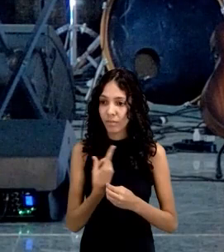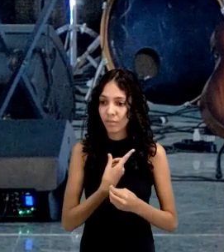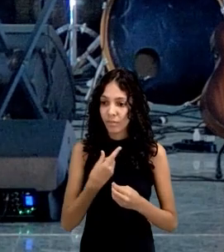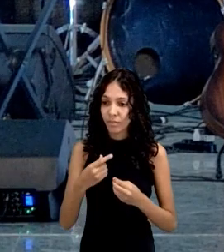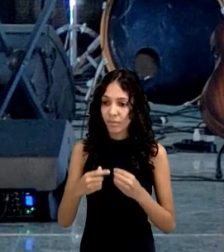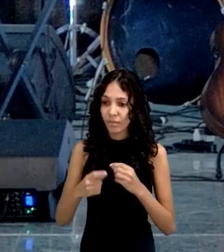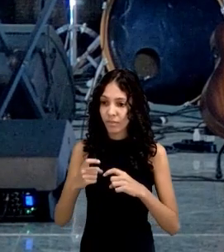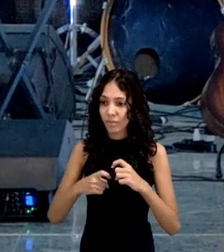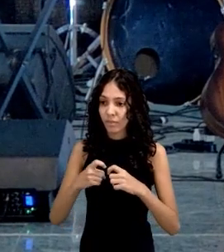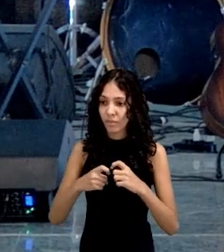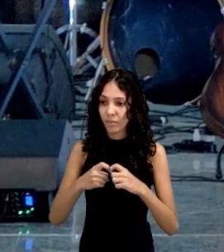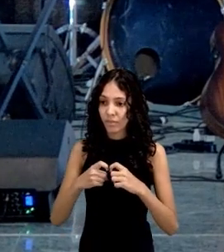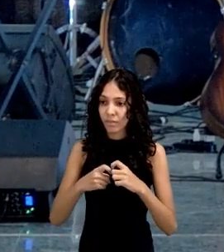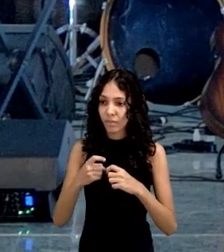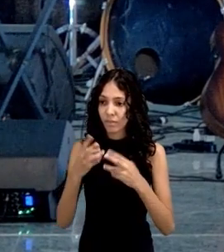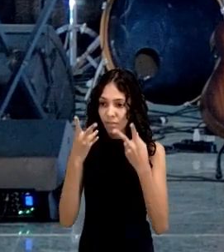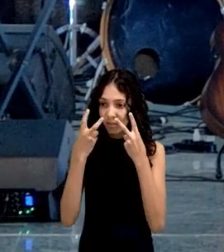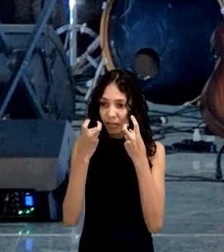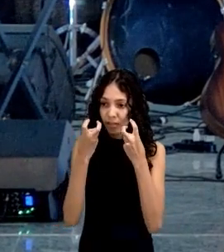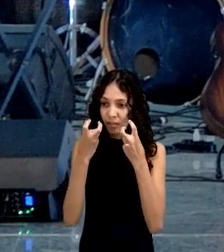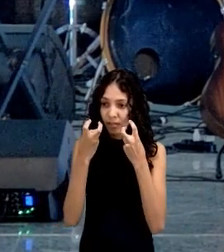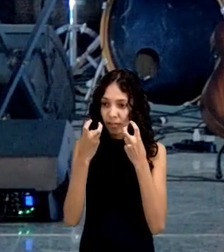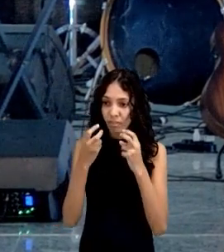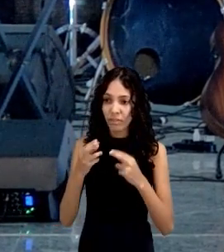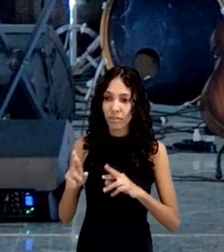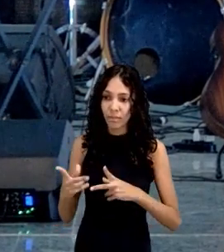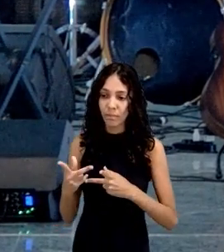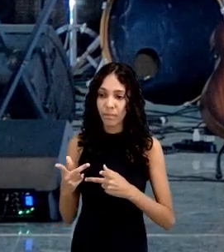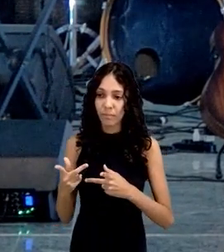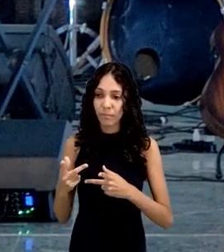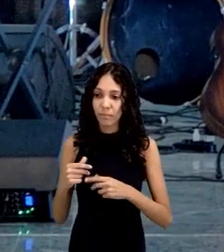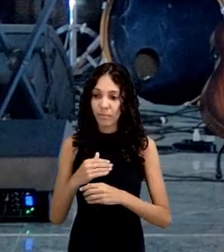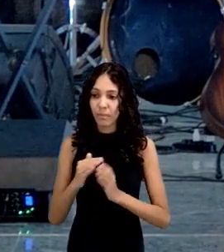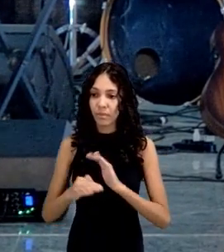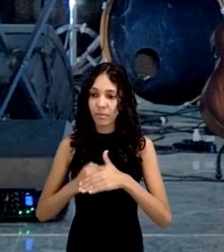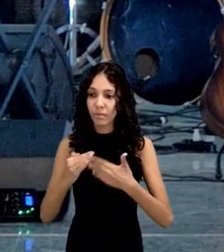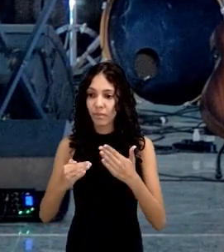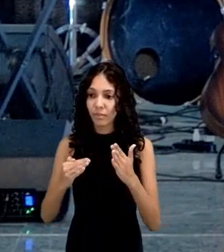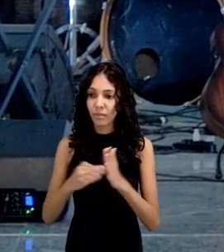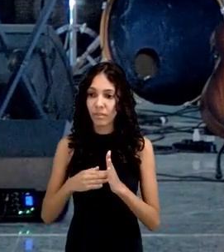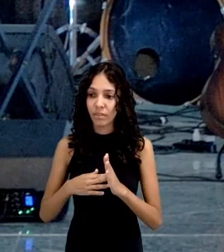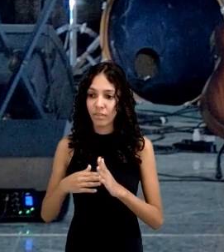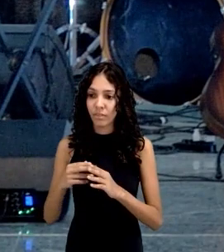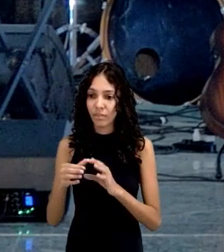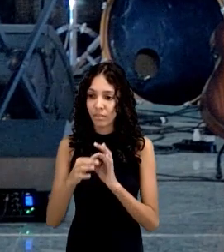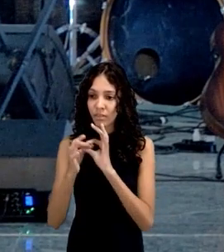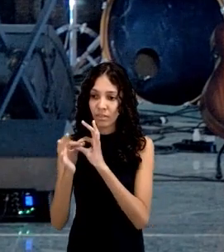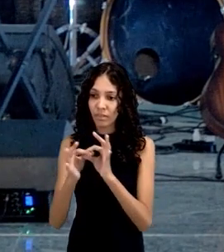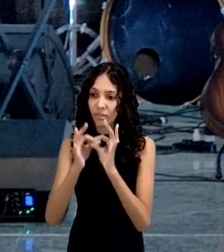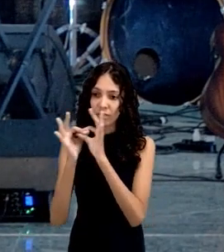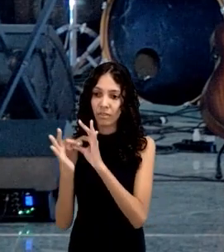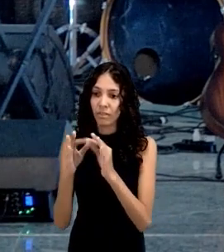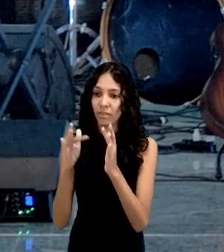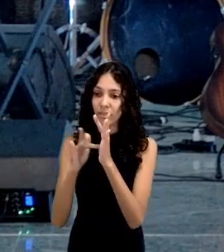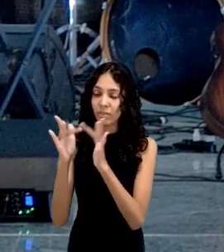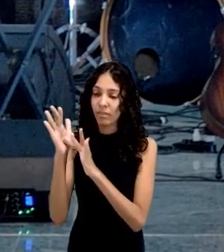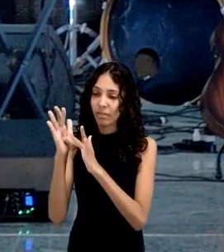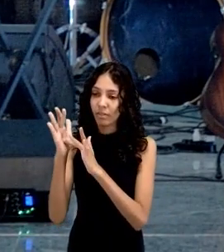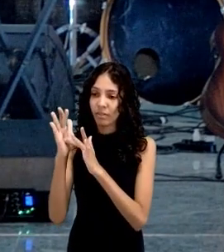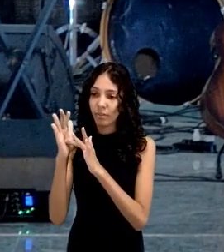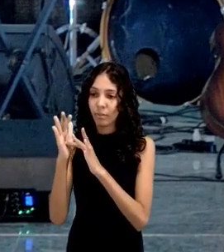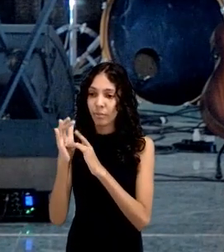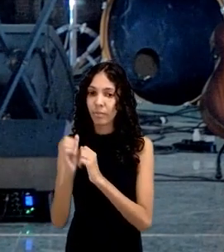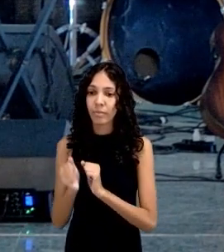precisamos ser diferentes. E sabe o que é interessante? O que Jesus vai começar a trabalhar aqui é que